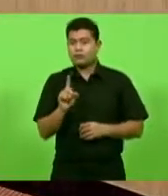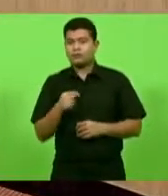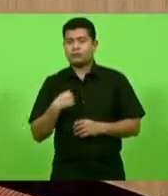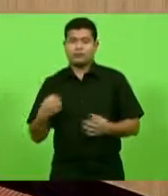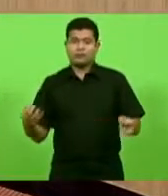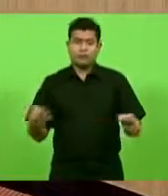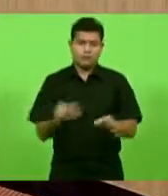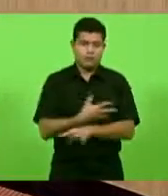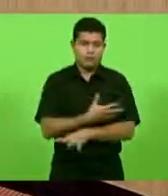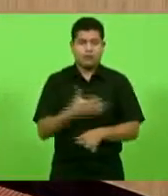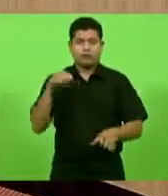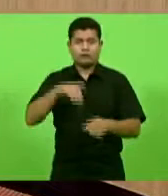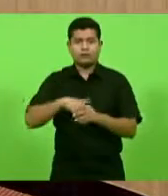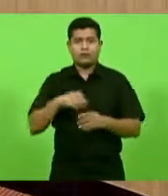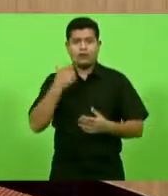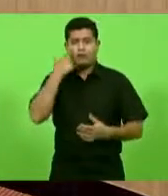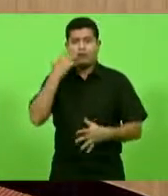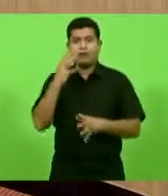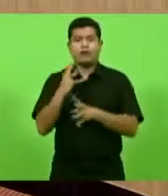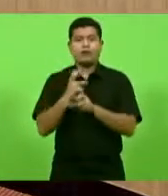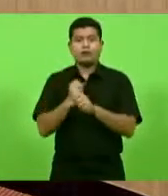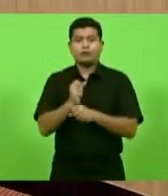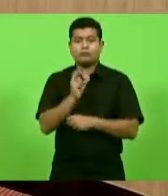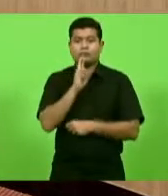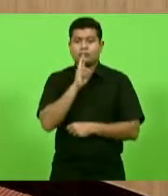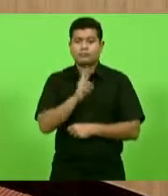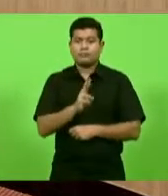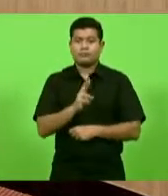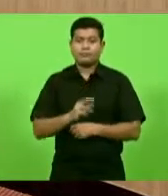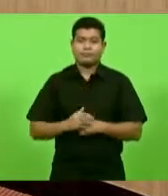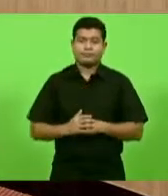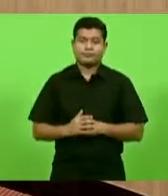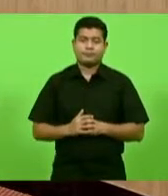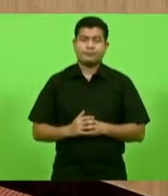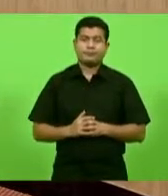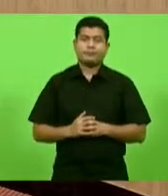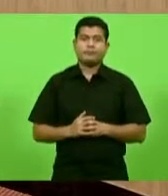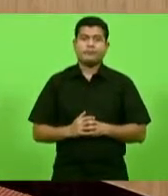Encerrada a votação, colho o resultado. Senhor